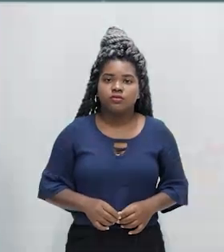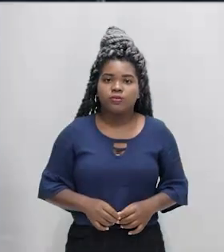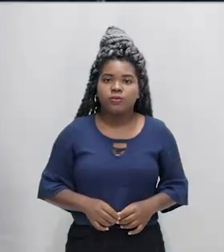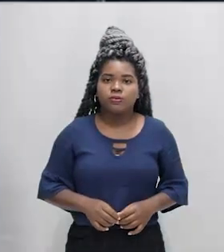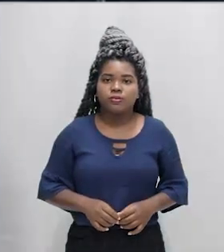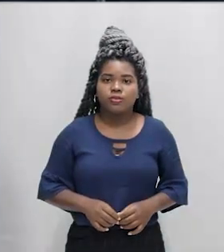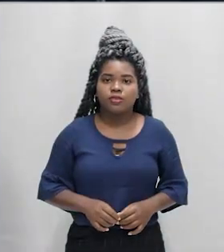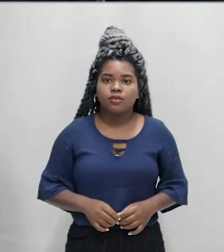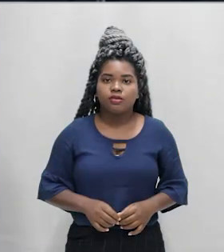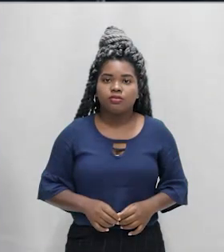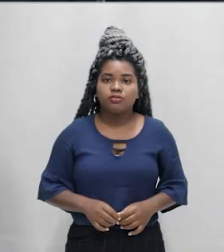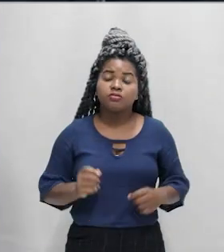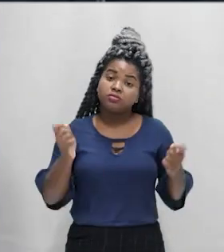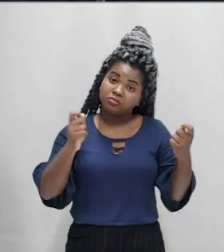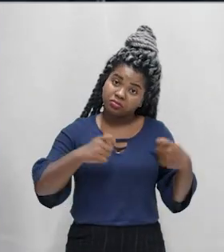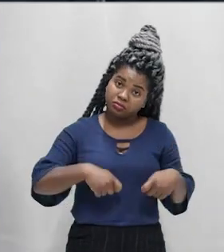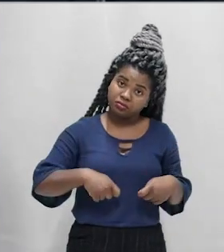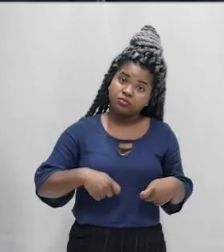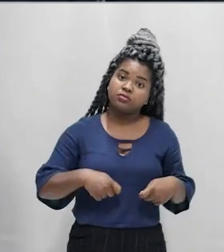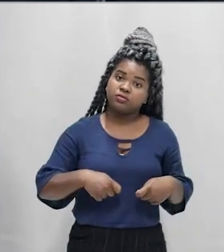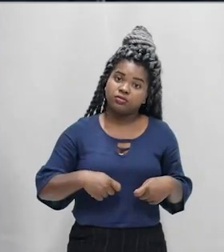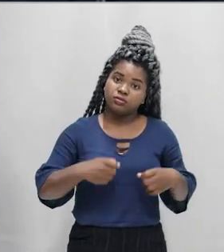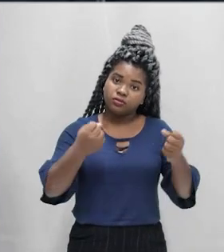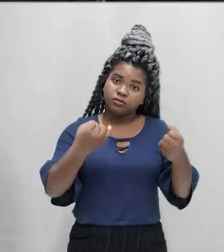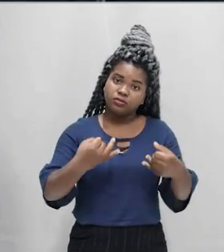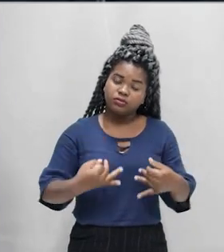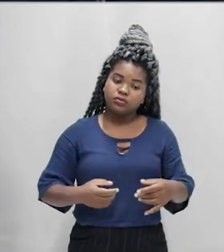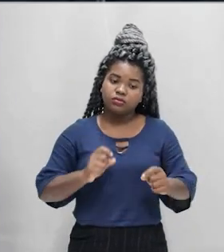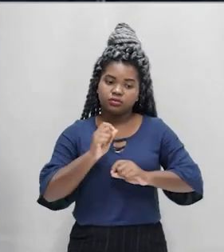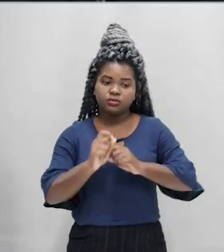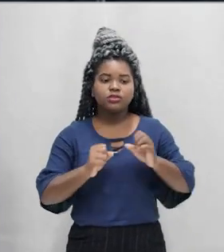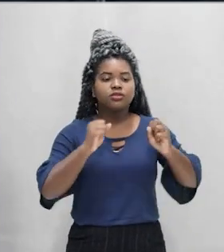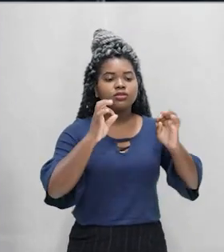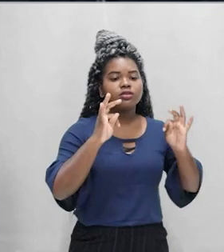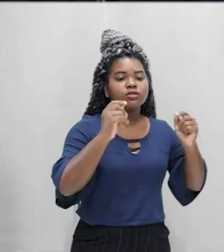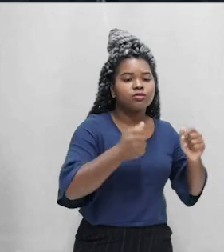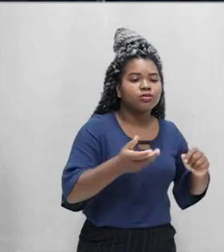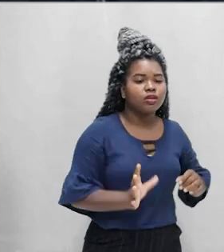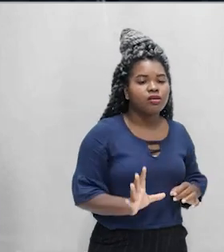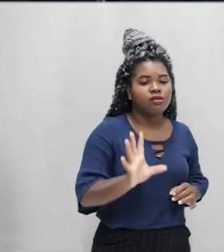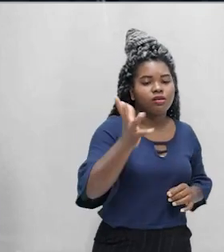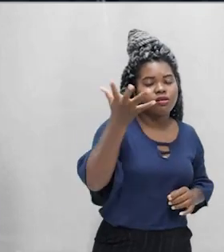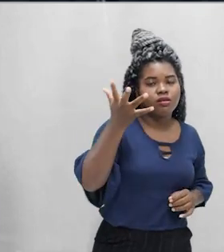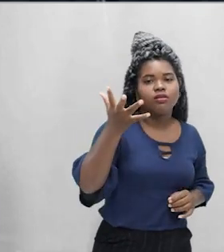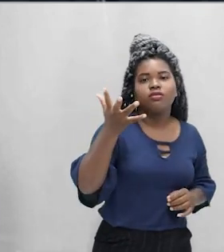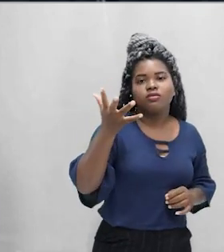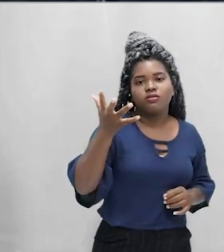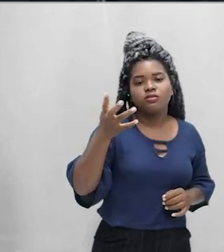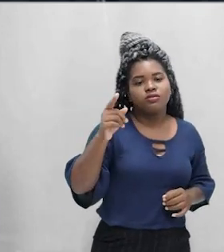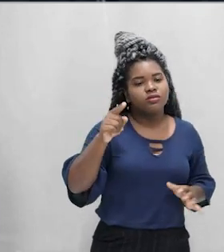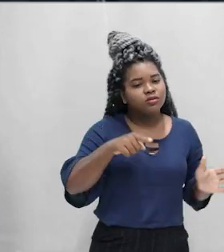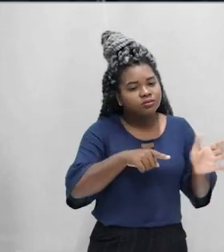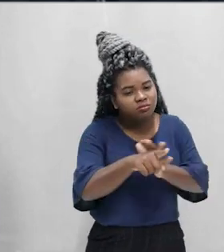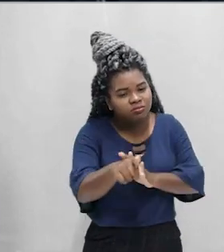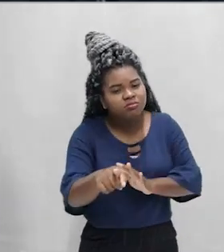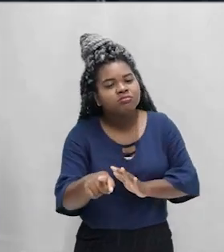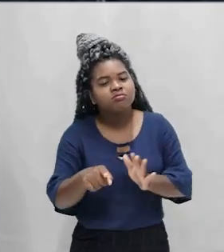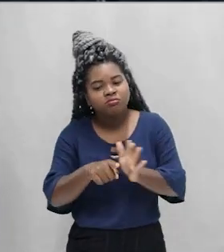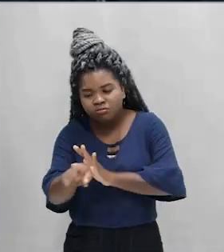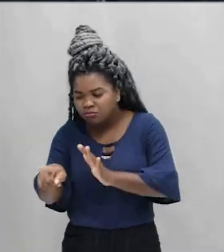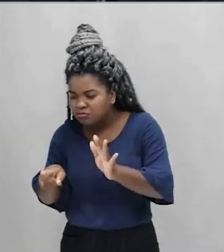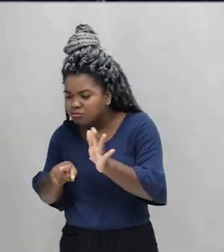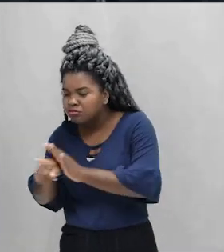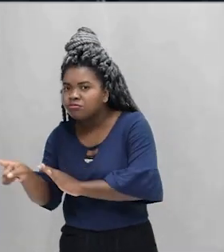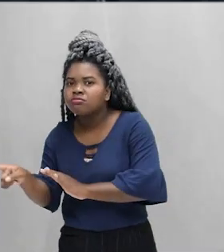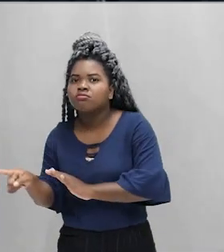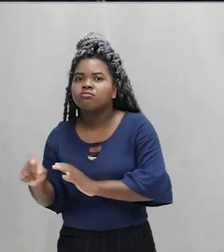Eu posso dizer que todos esses acontecimentos, todos esses questionamentos, eles